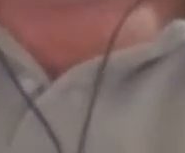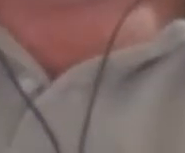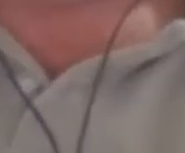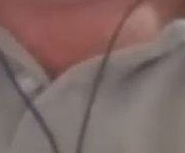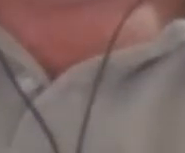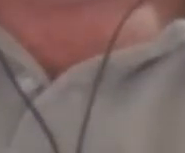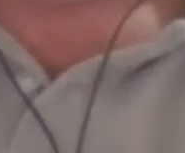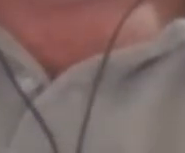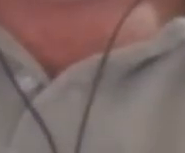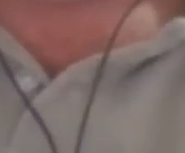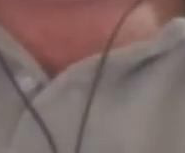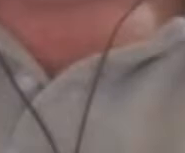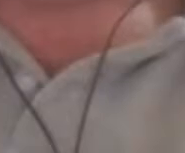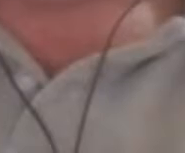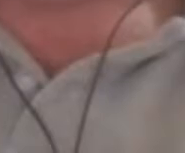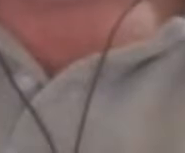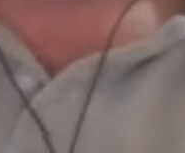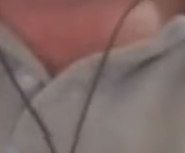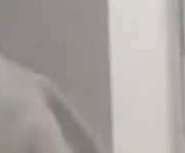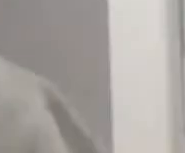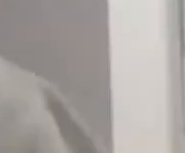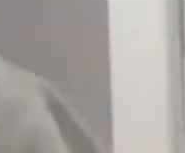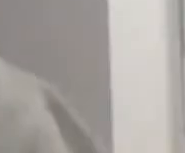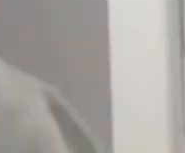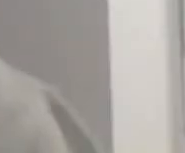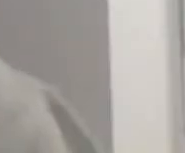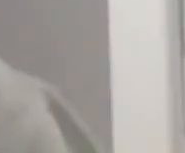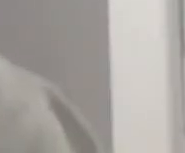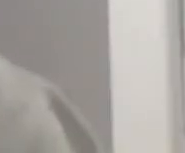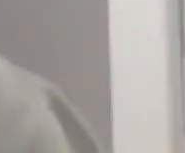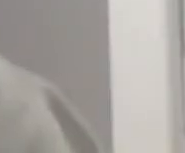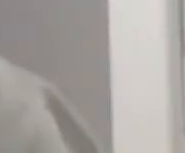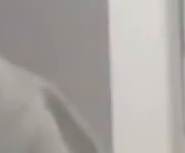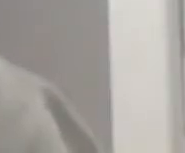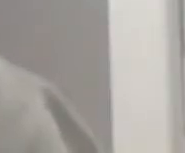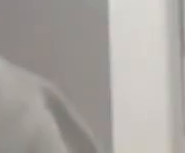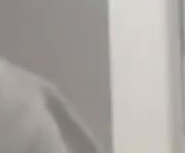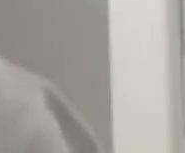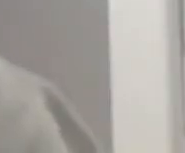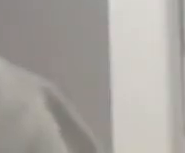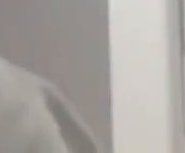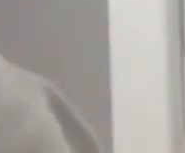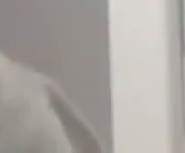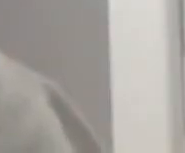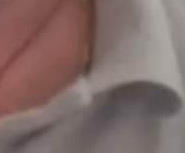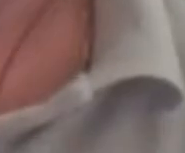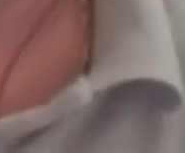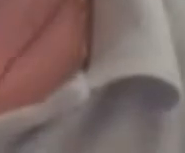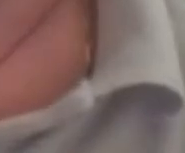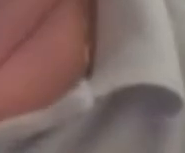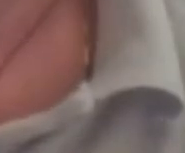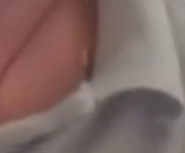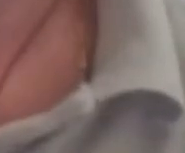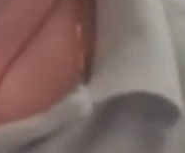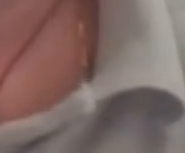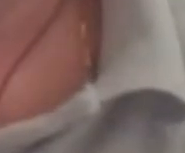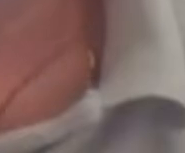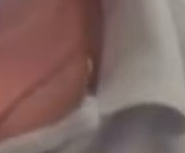quero dar um abraço bem grande, bem gostoso em todos. Eu vou aglomerar com minhas famílias e meus amigos. A primeira coisa que eu vou fazer é isso.